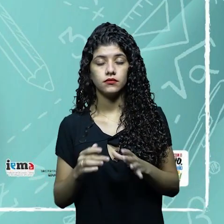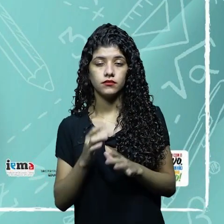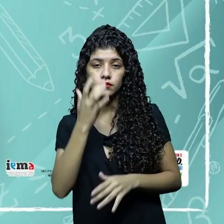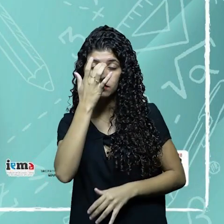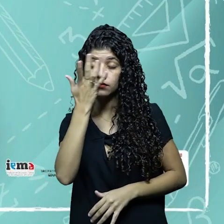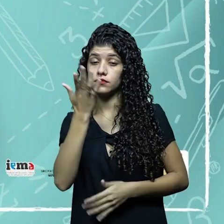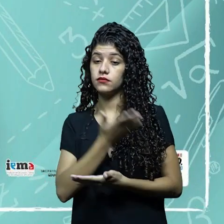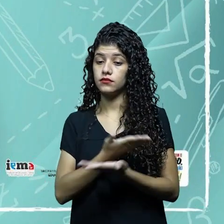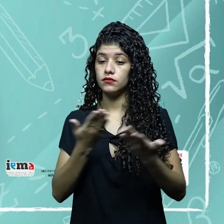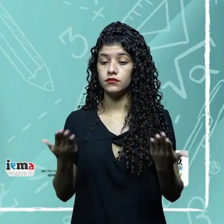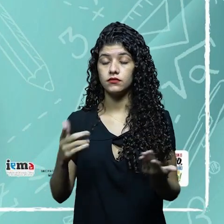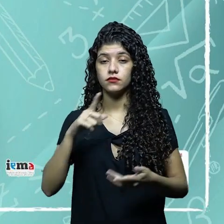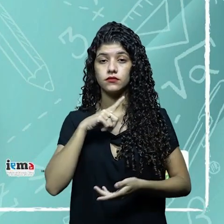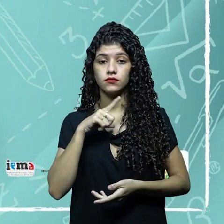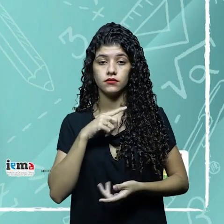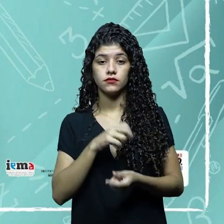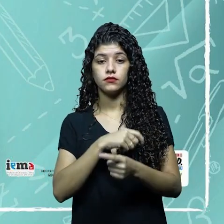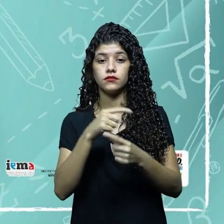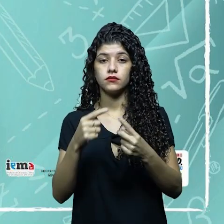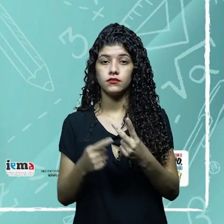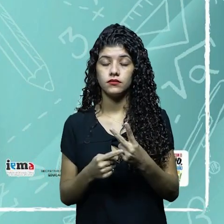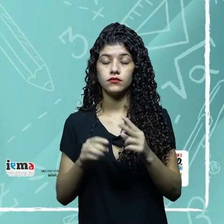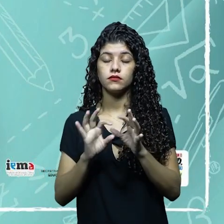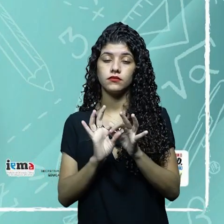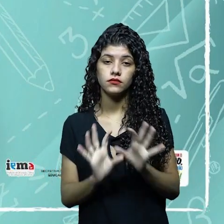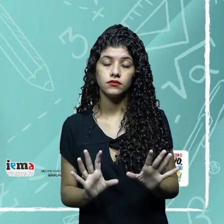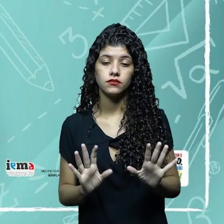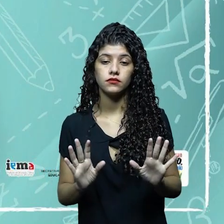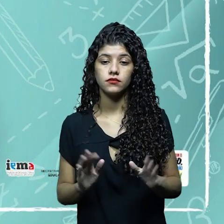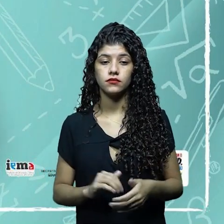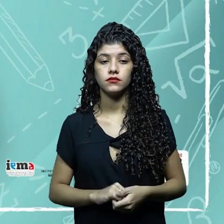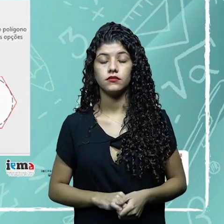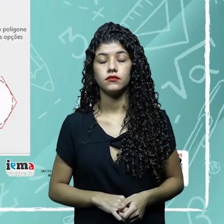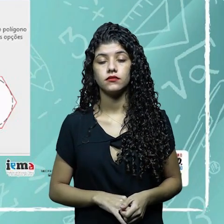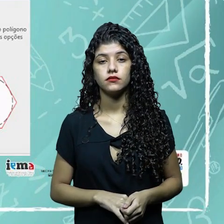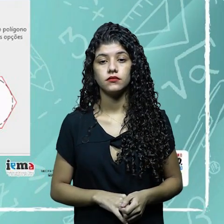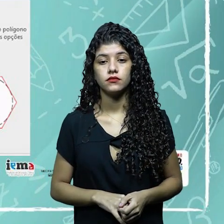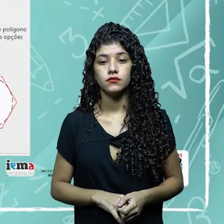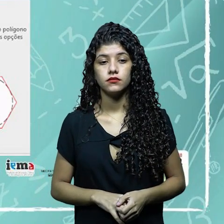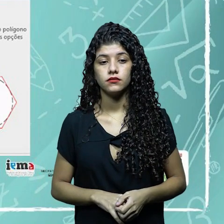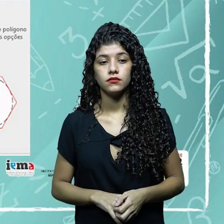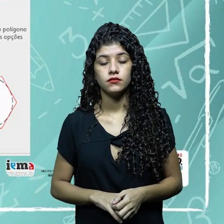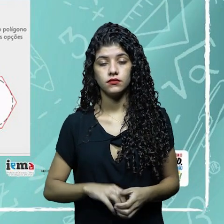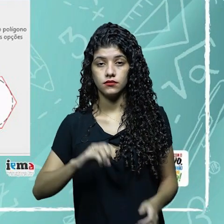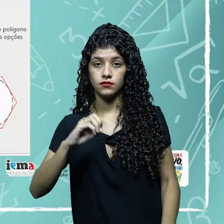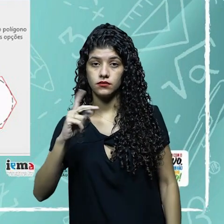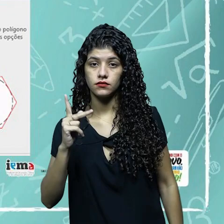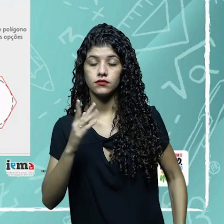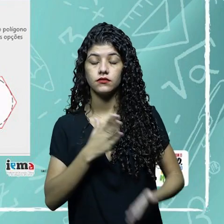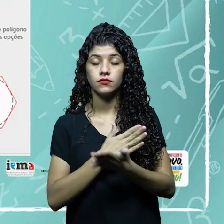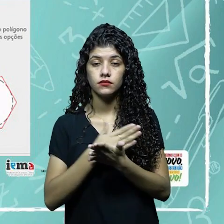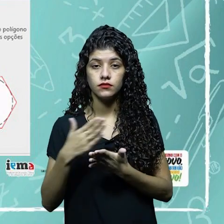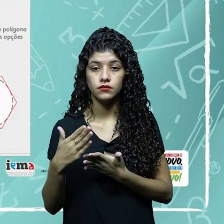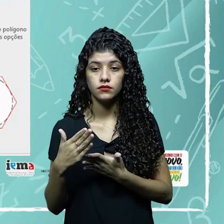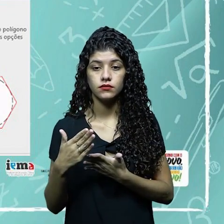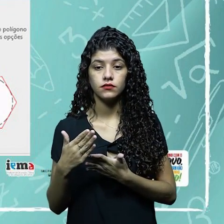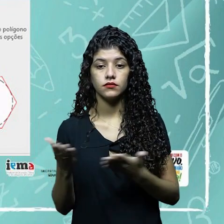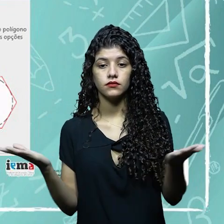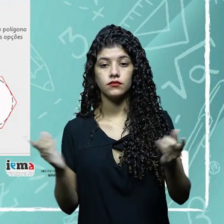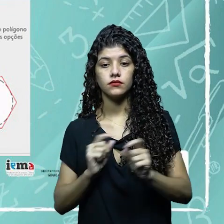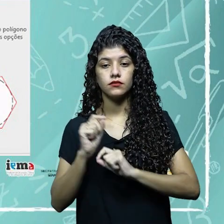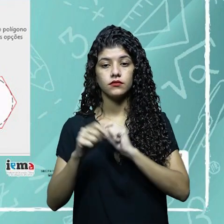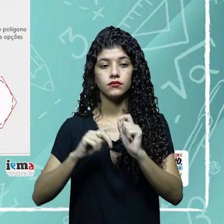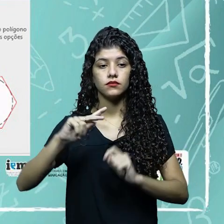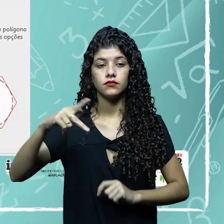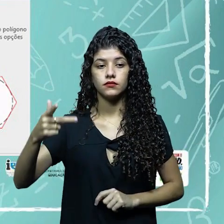vai facilitando aí para você. Então, vocês têm essas 2 possibilidades aí para acionar um comando, ok? Então, dando continuidade,